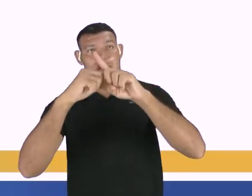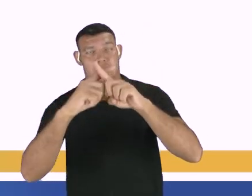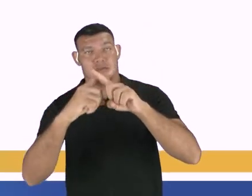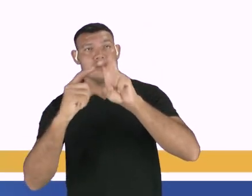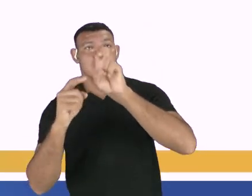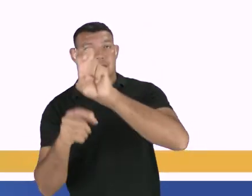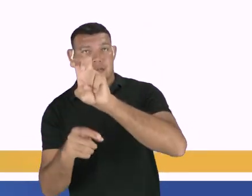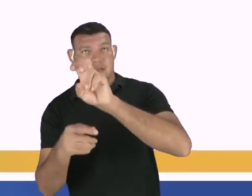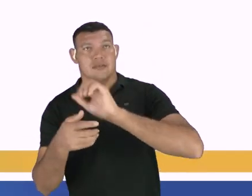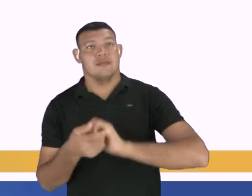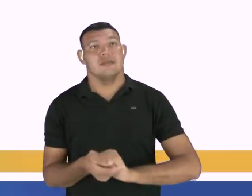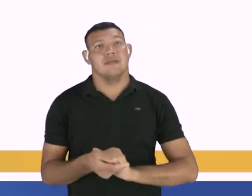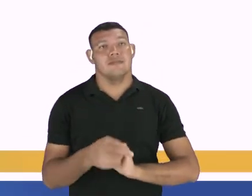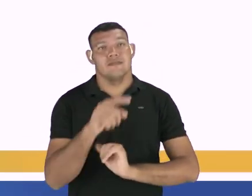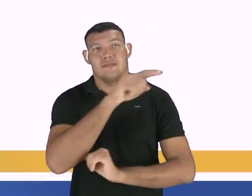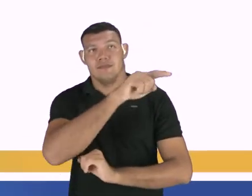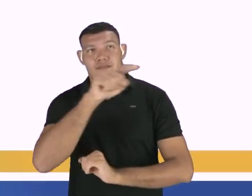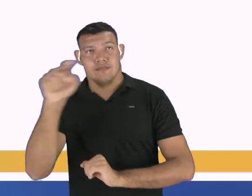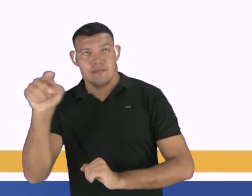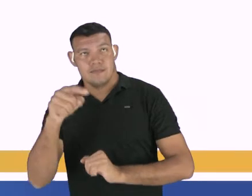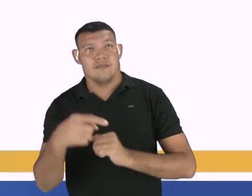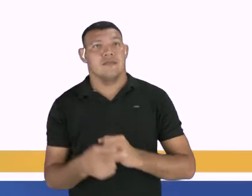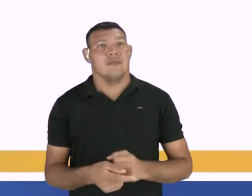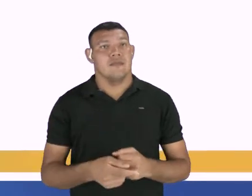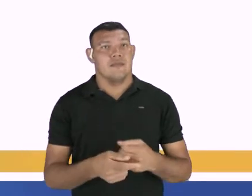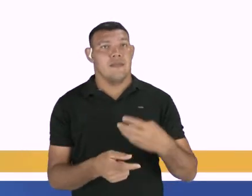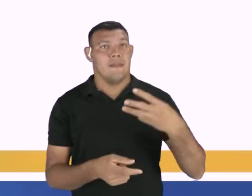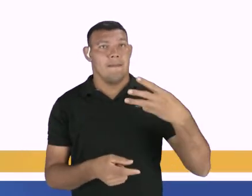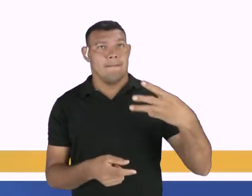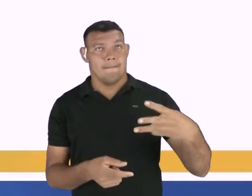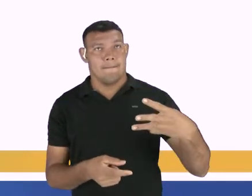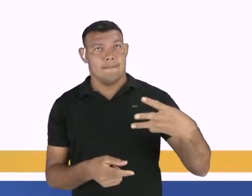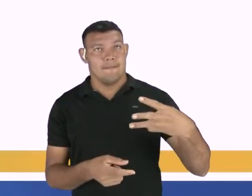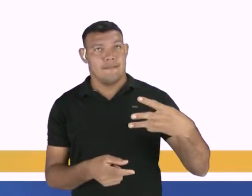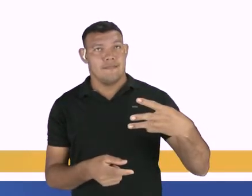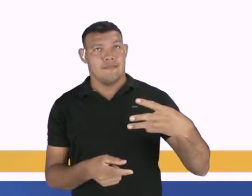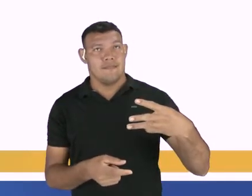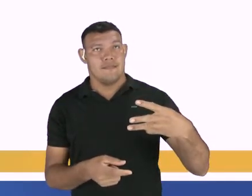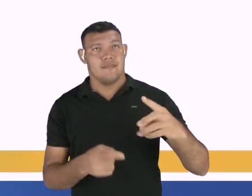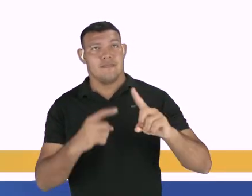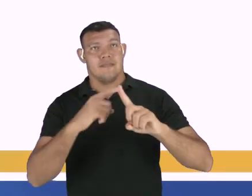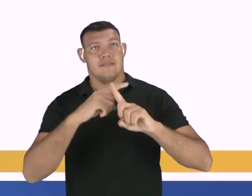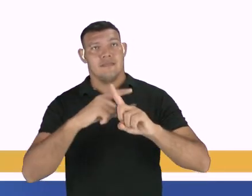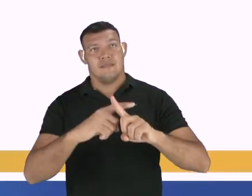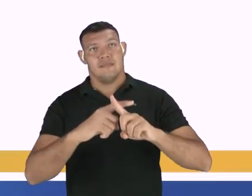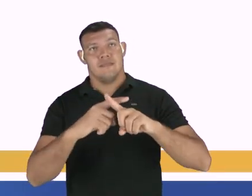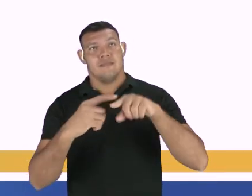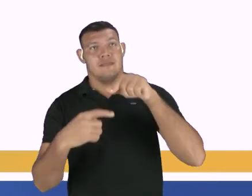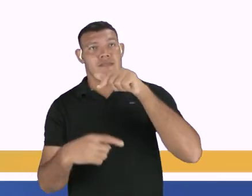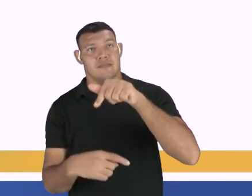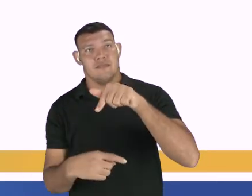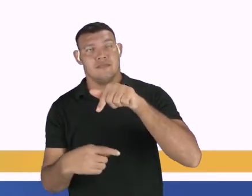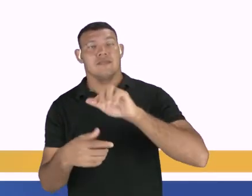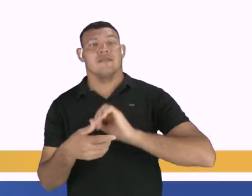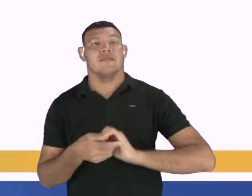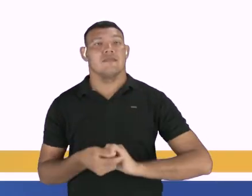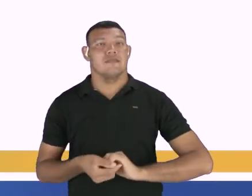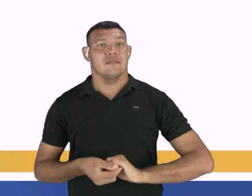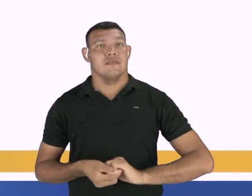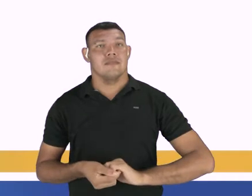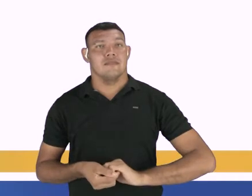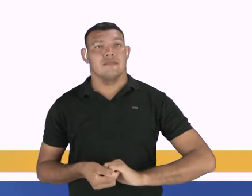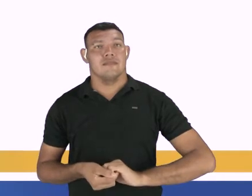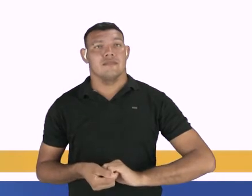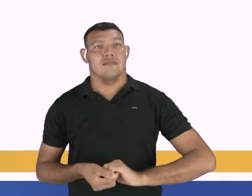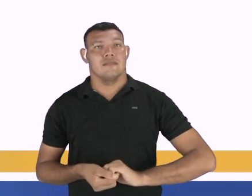pelo numerador da segunda fração 5. E vou multiplicar o denominador da primeira fração, que é 3. Vou multiplicar